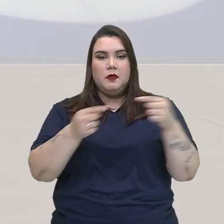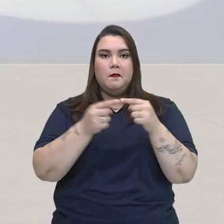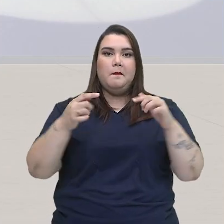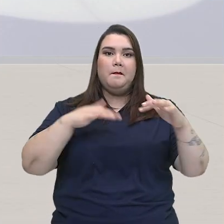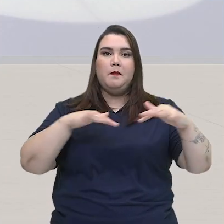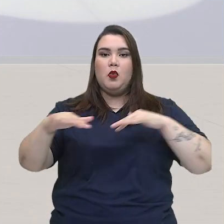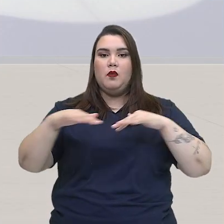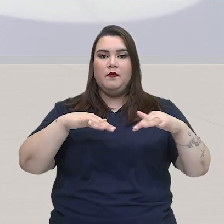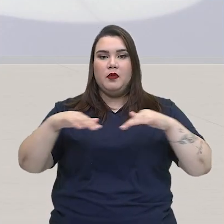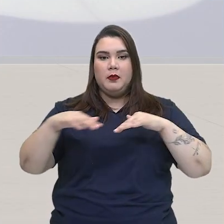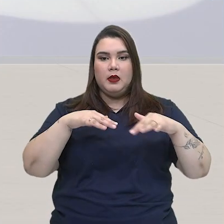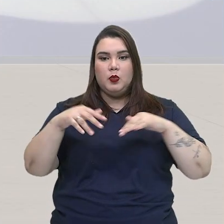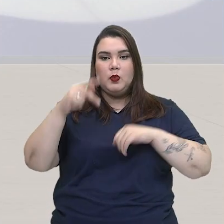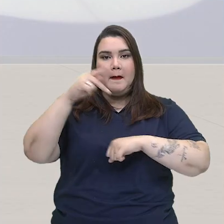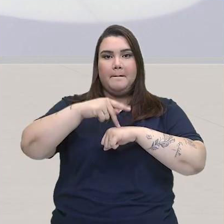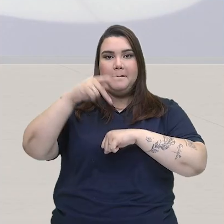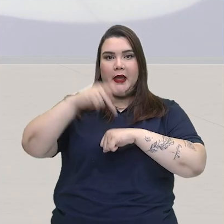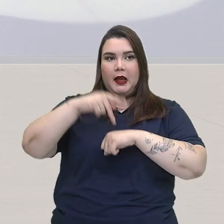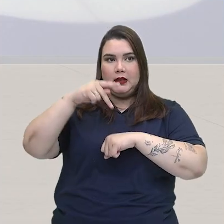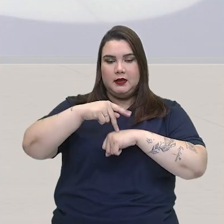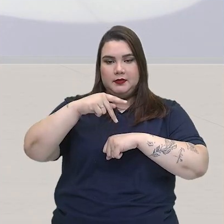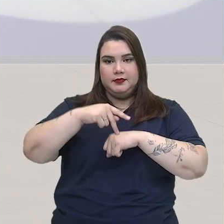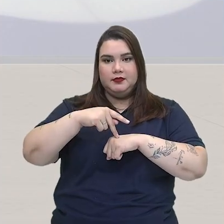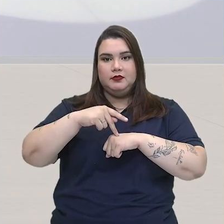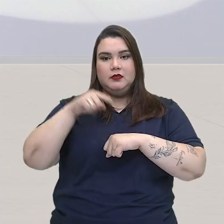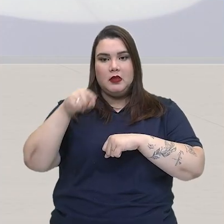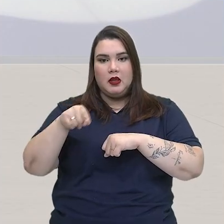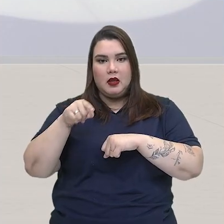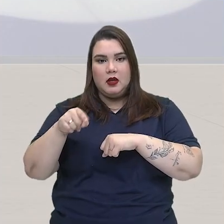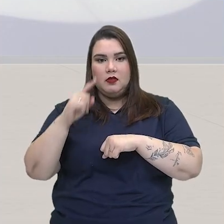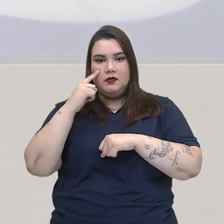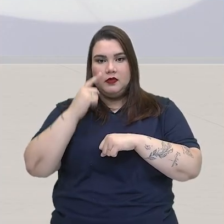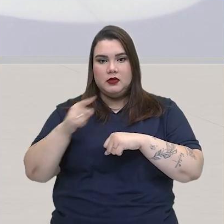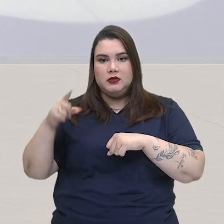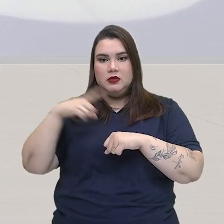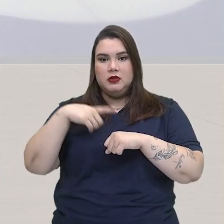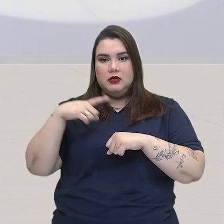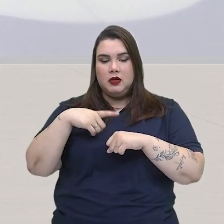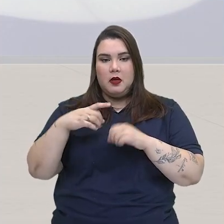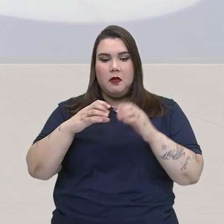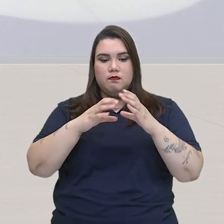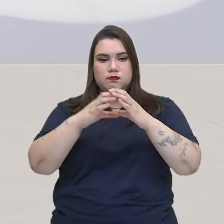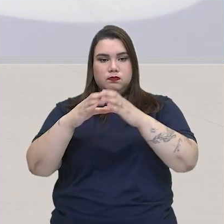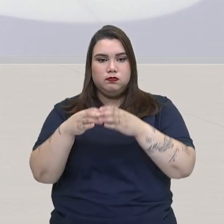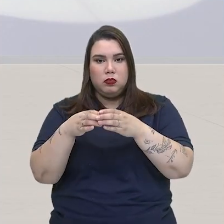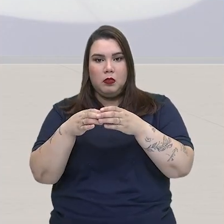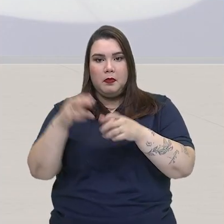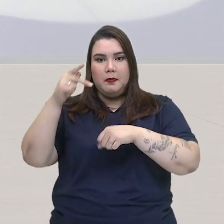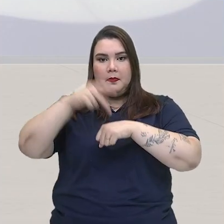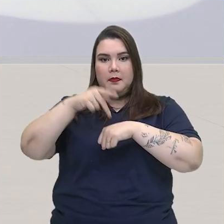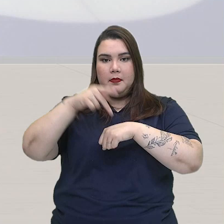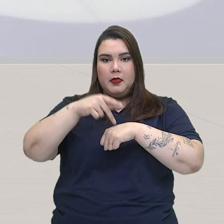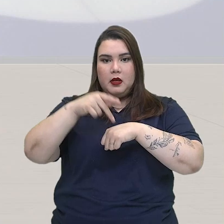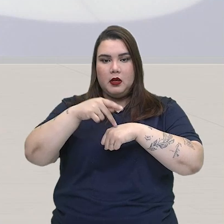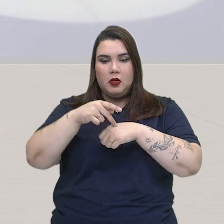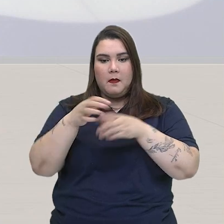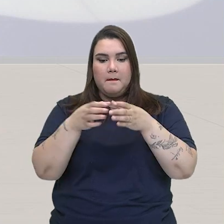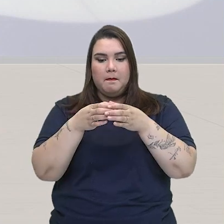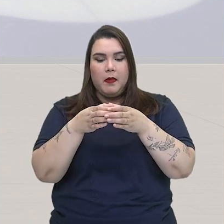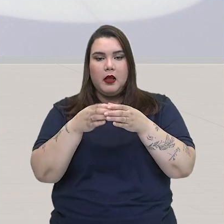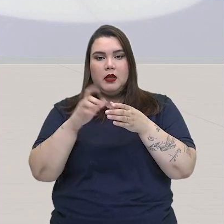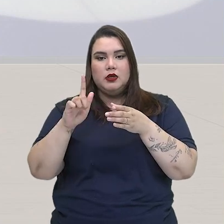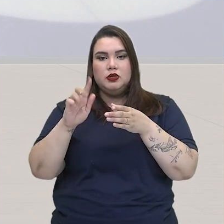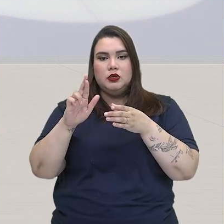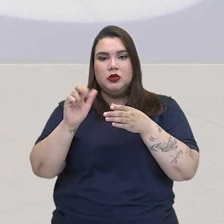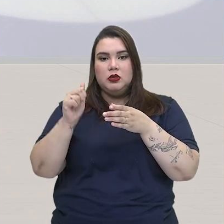Então, esses objetos que vocês estão vendo aqui, ó, são o quê? São pedras de granito, né, de gelo, onde o